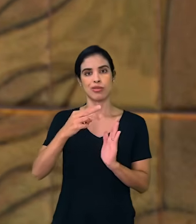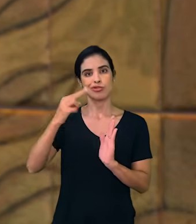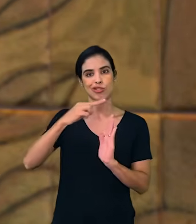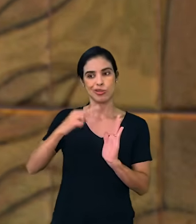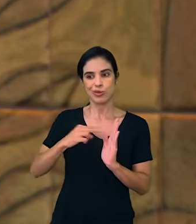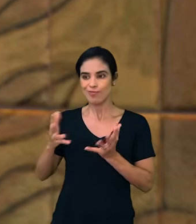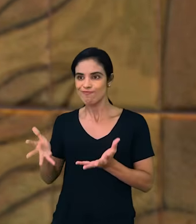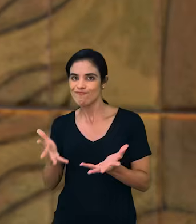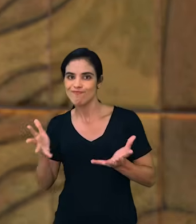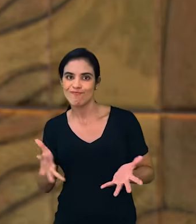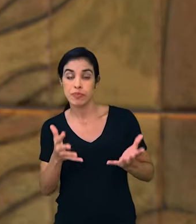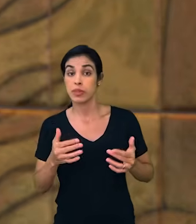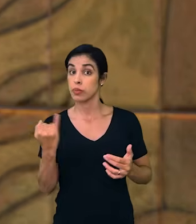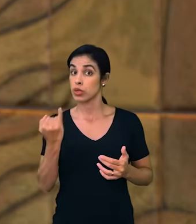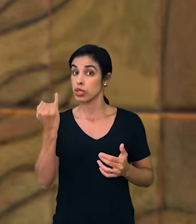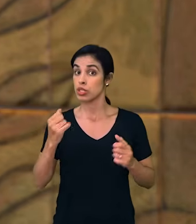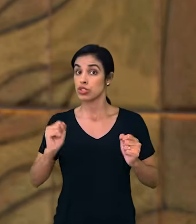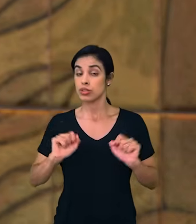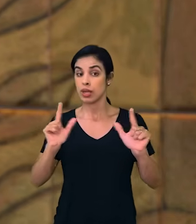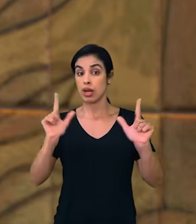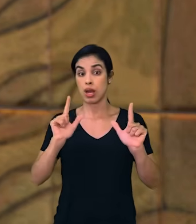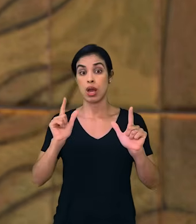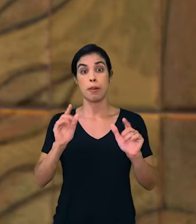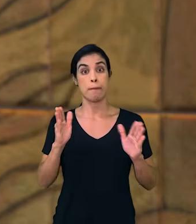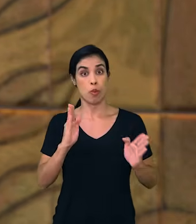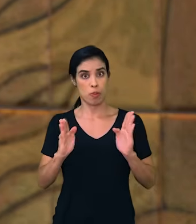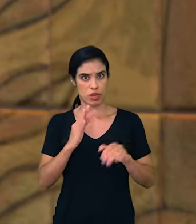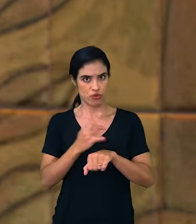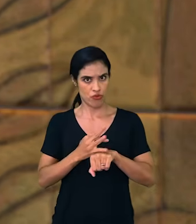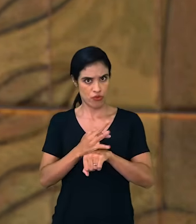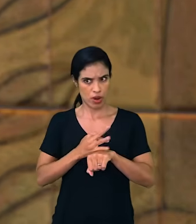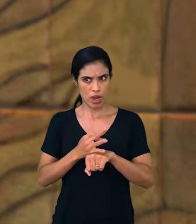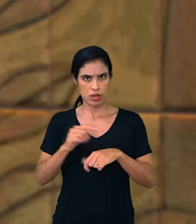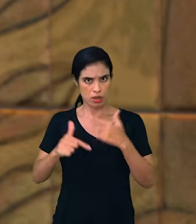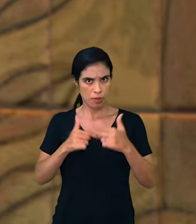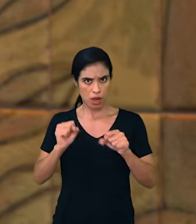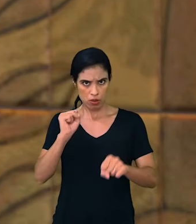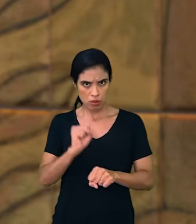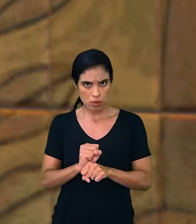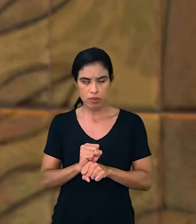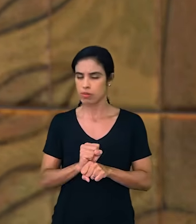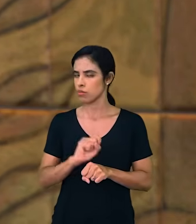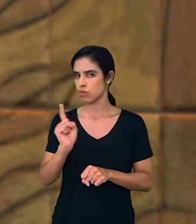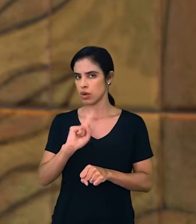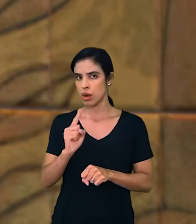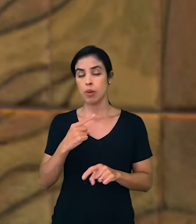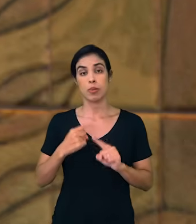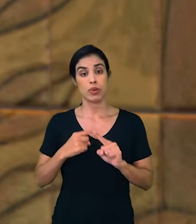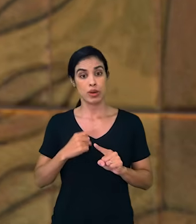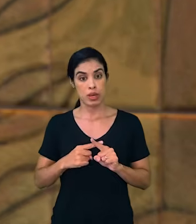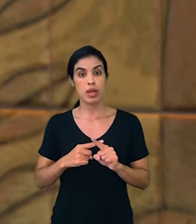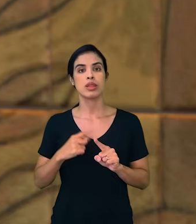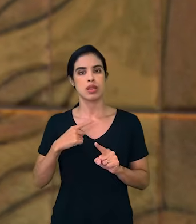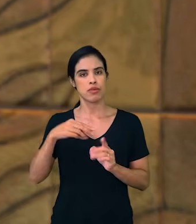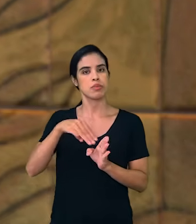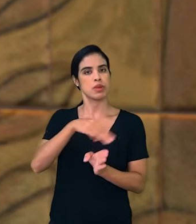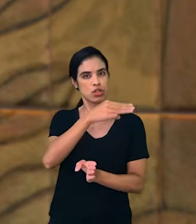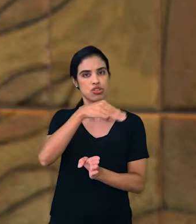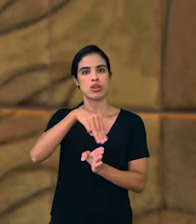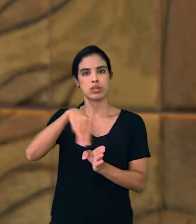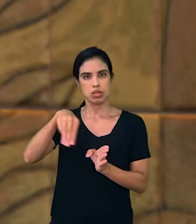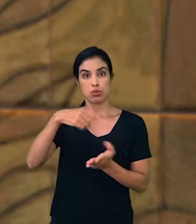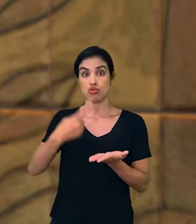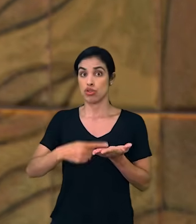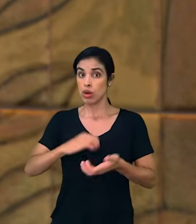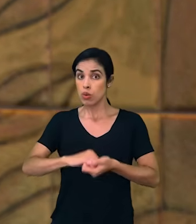também que os trabalhos não pararam durante o recesso, não. Foi durante esse período que mediações importantes realizadas pelo